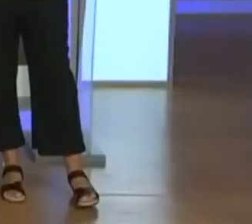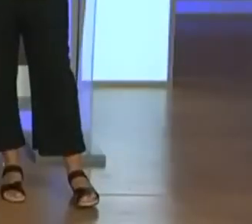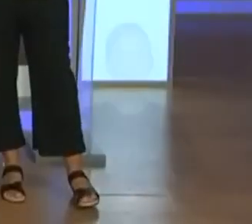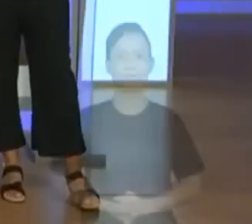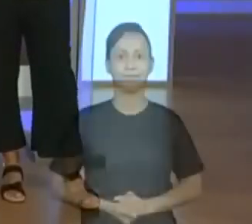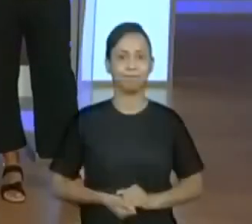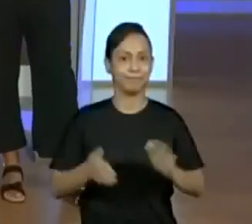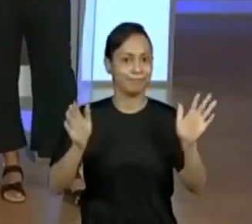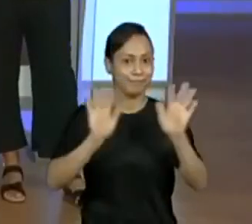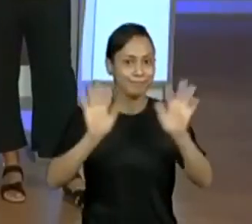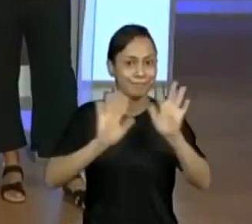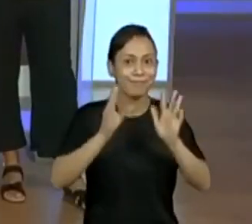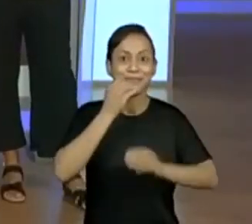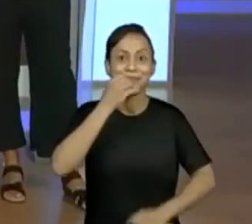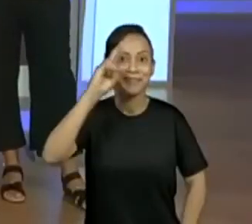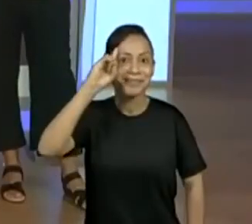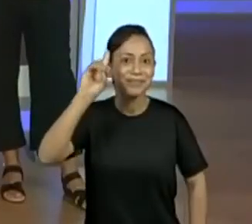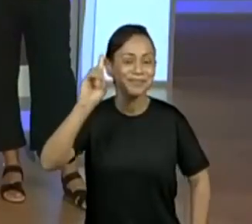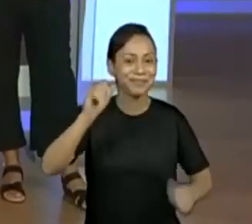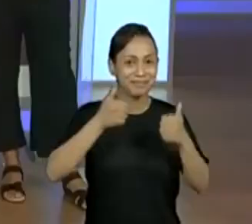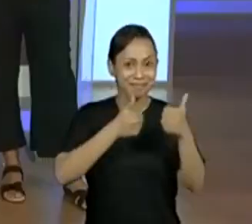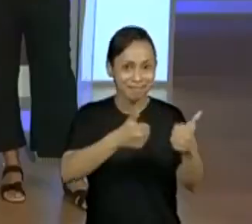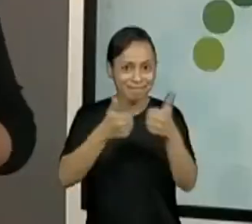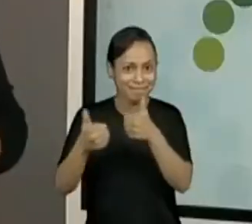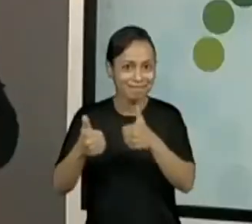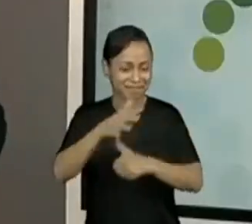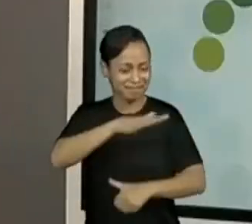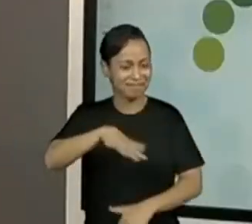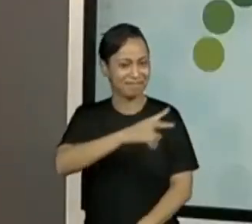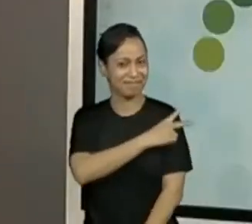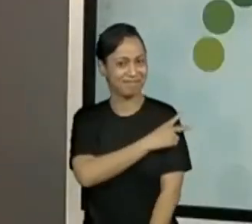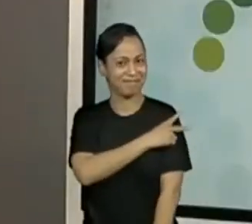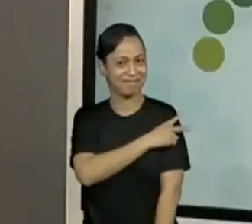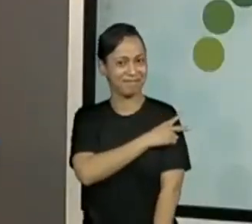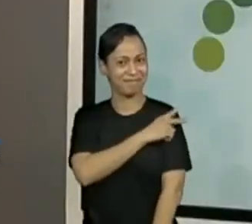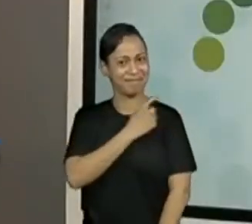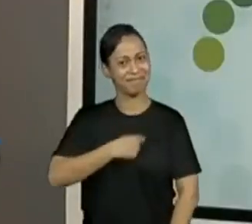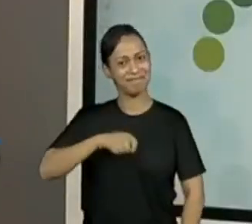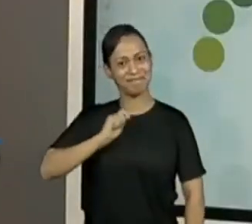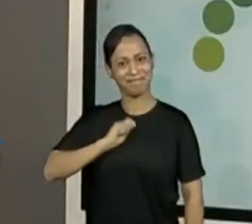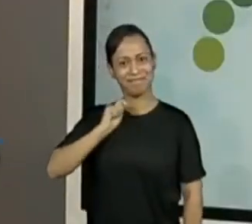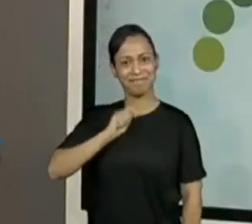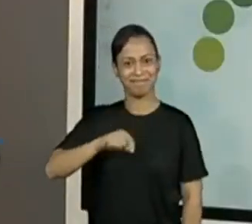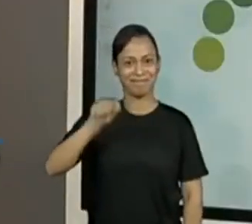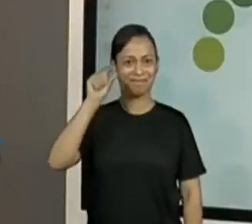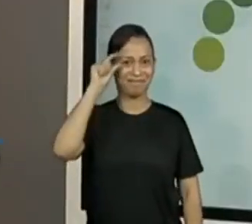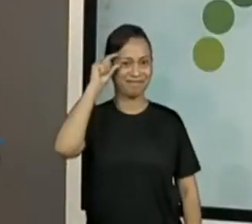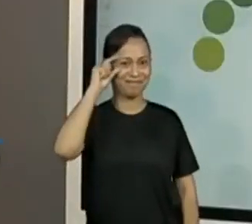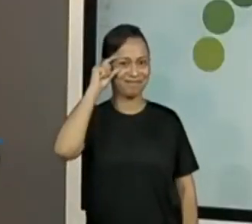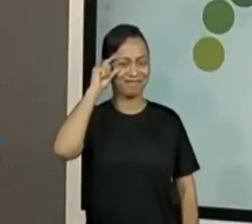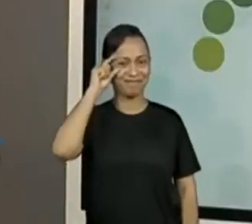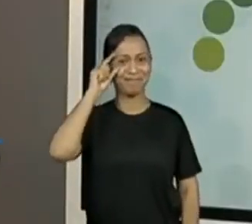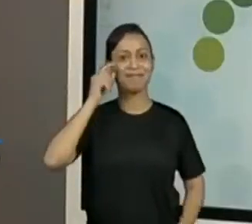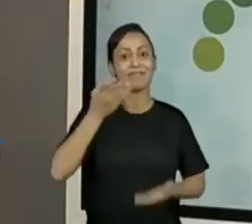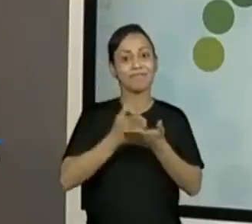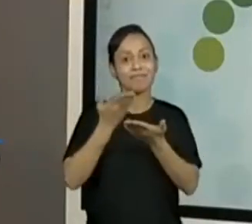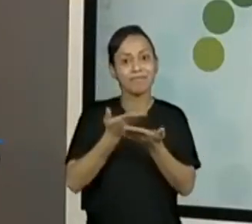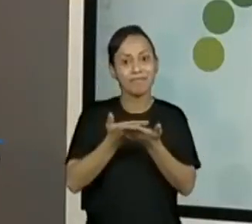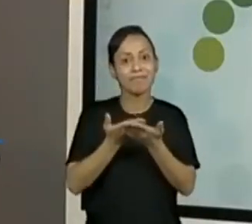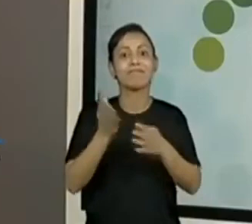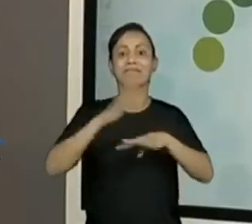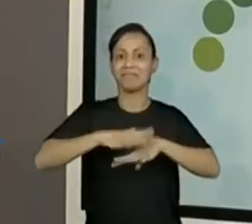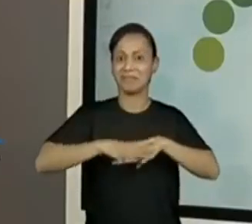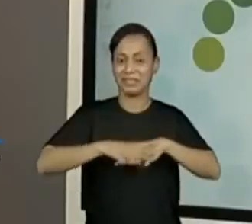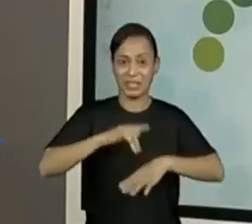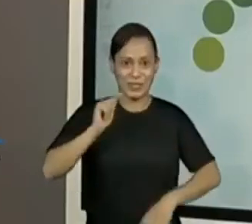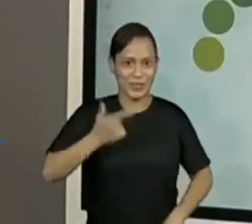Bom dia, galera do segundo ano, tudo bem com vocês? Eu sou a professora Genoveva e estou aqui para mais uma aula de matemática. Isso